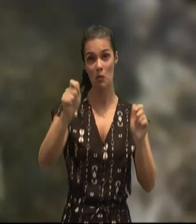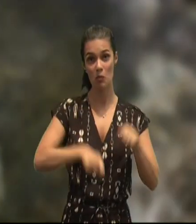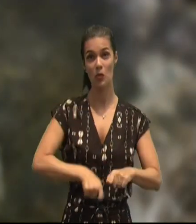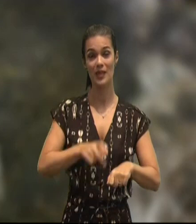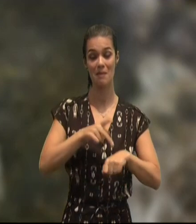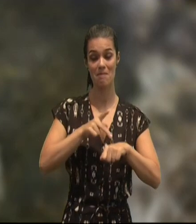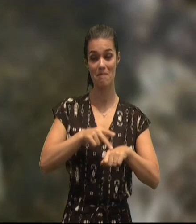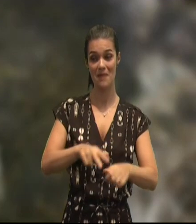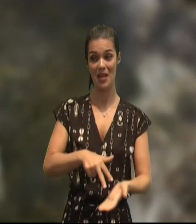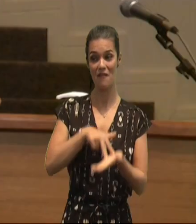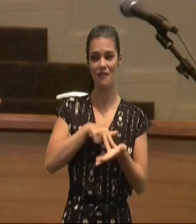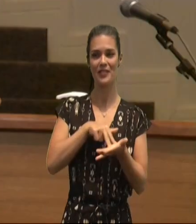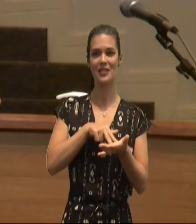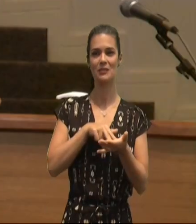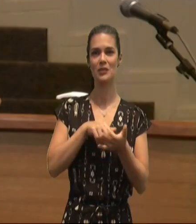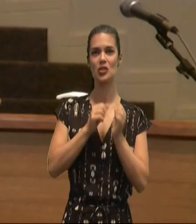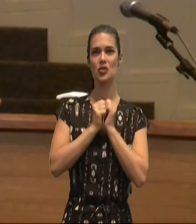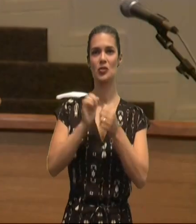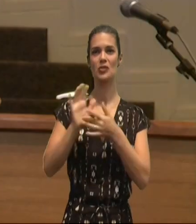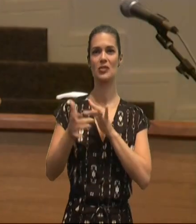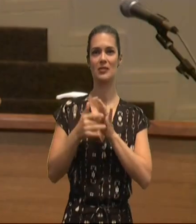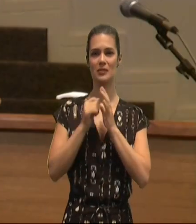que é Jesus Cristo. Amém.